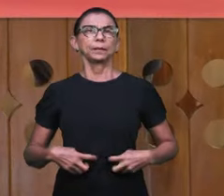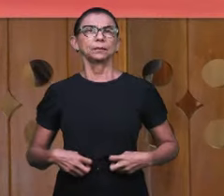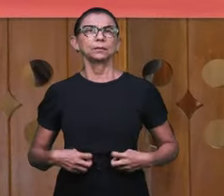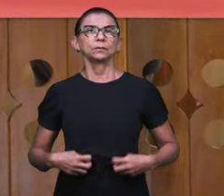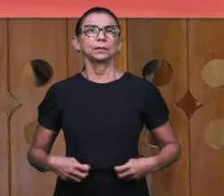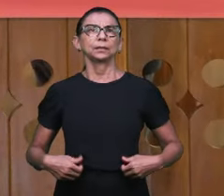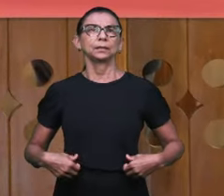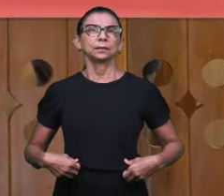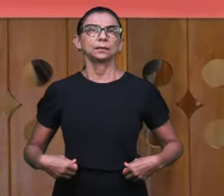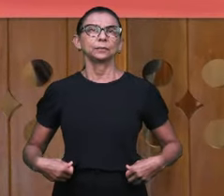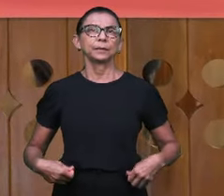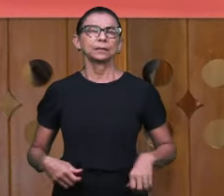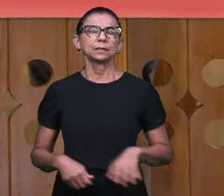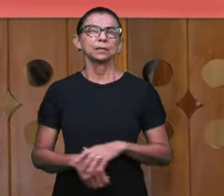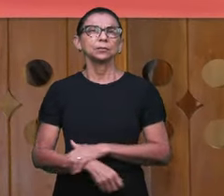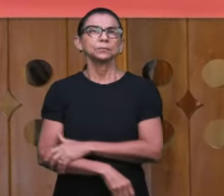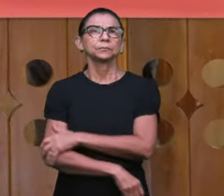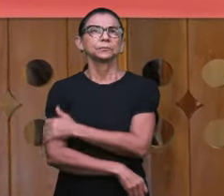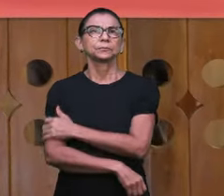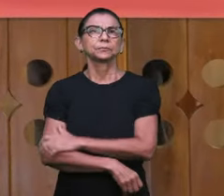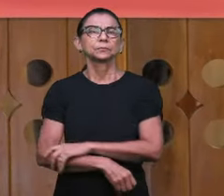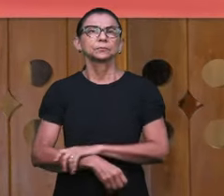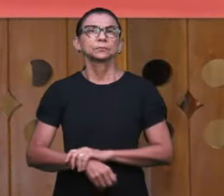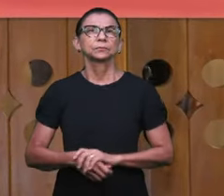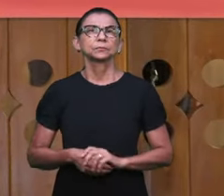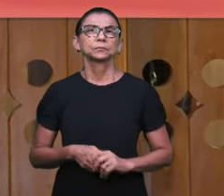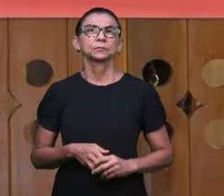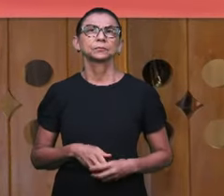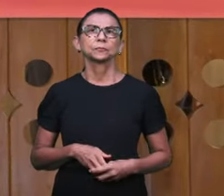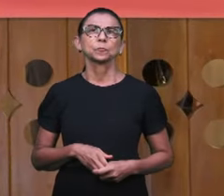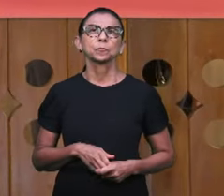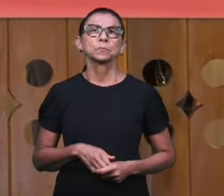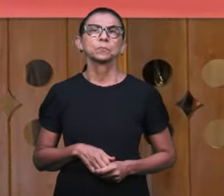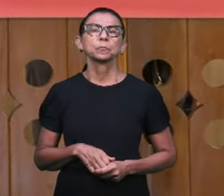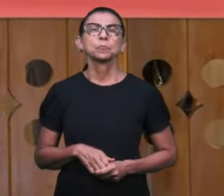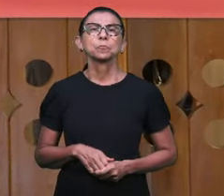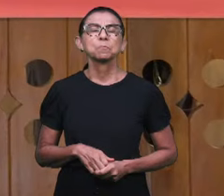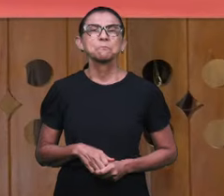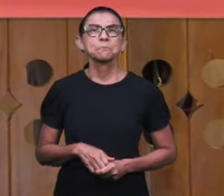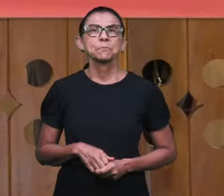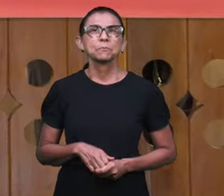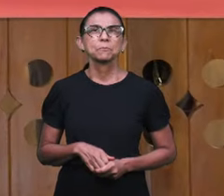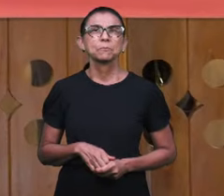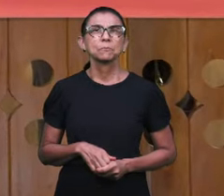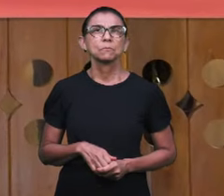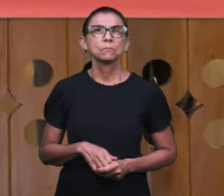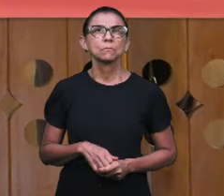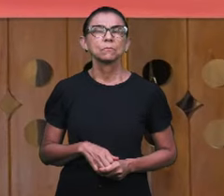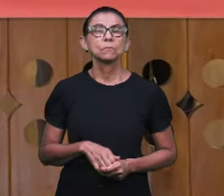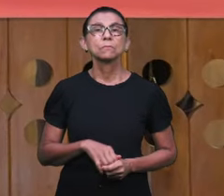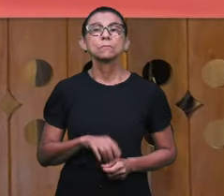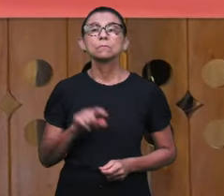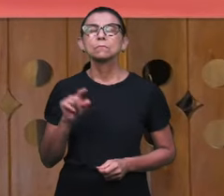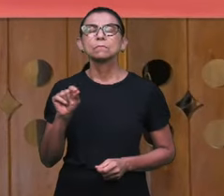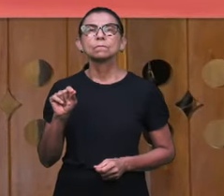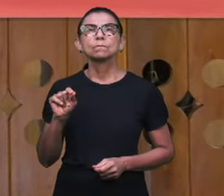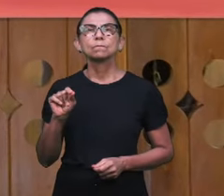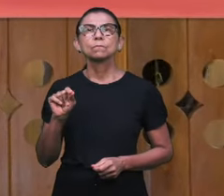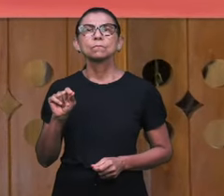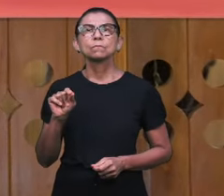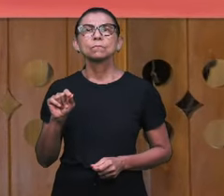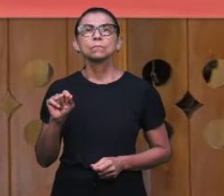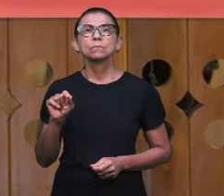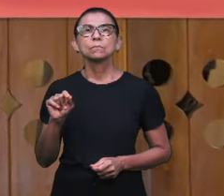Volta isso. Lá em cima está falando da figueira, está falando da igreja, não é isso? Hein? Está